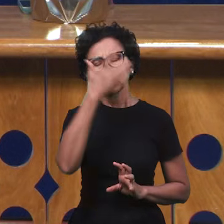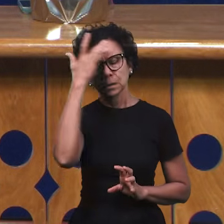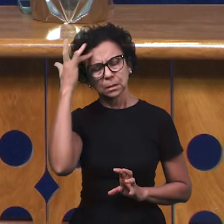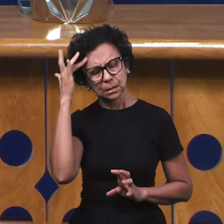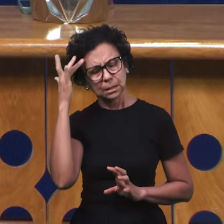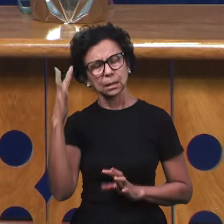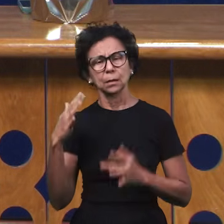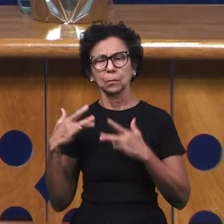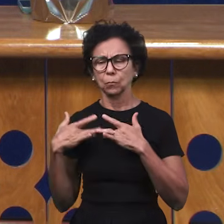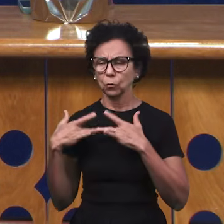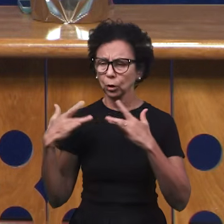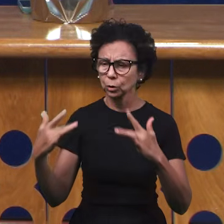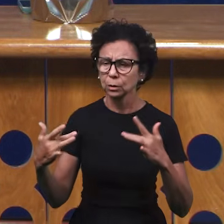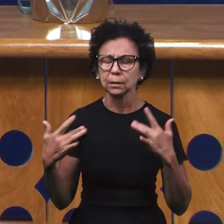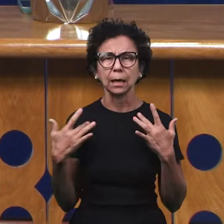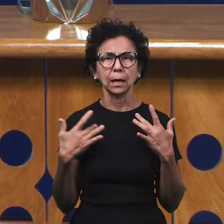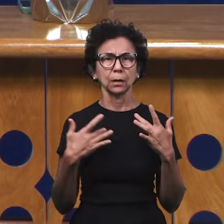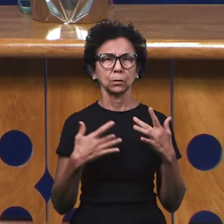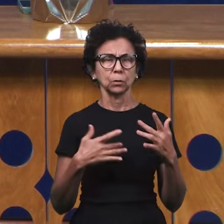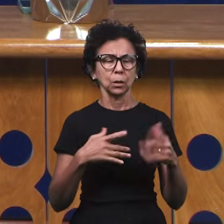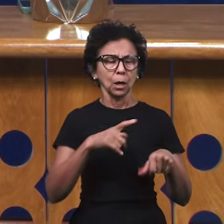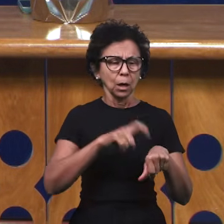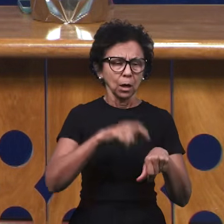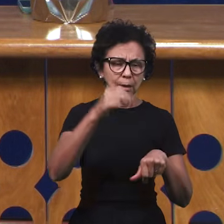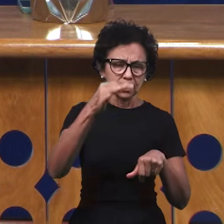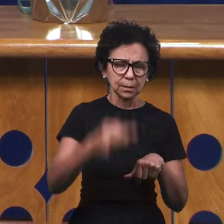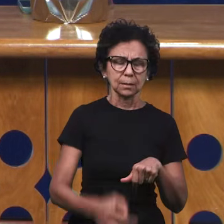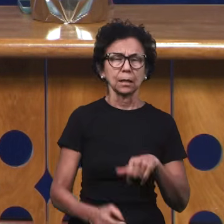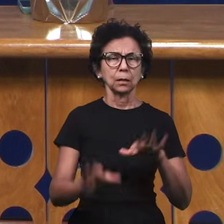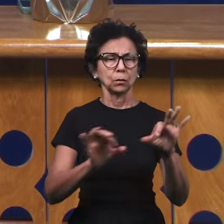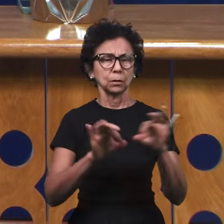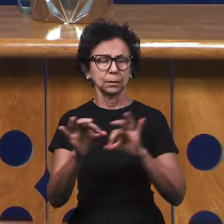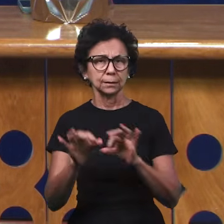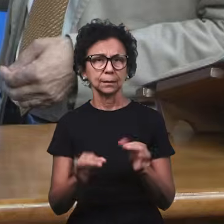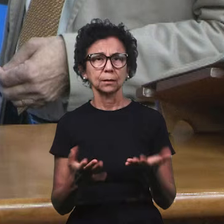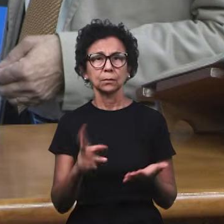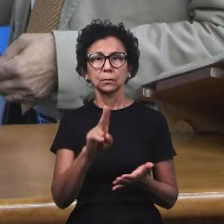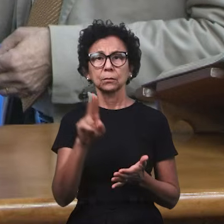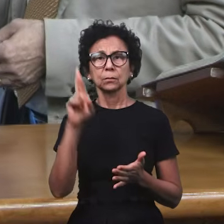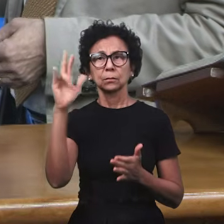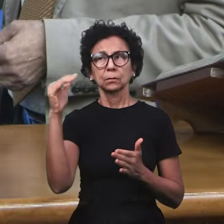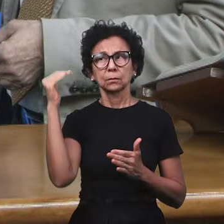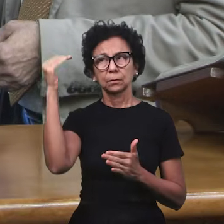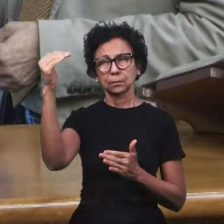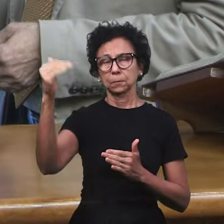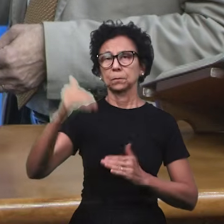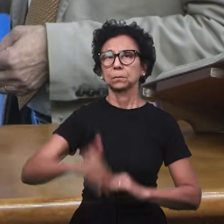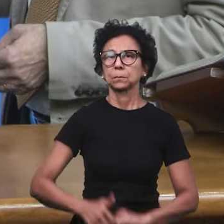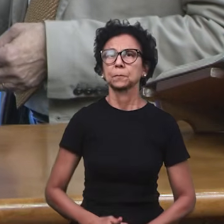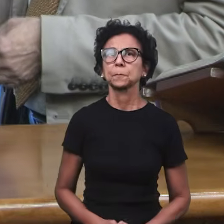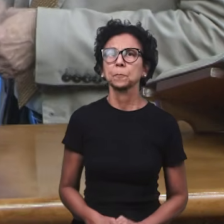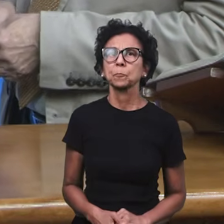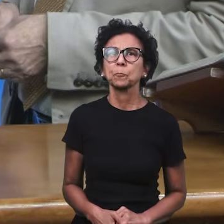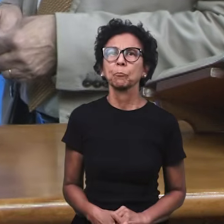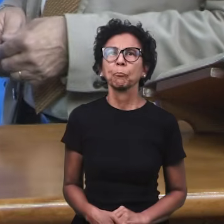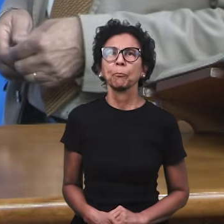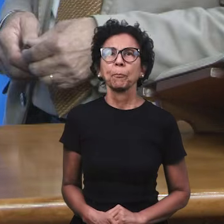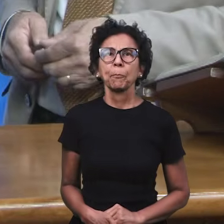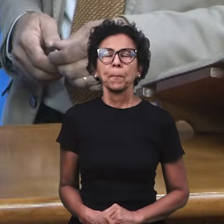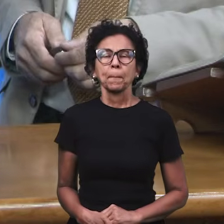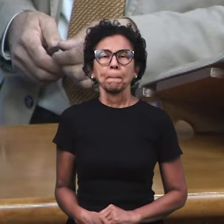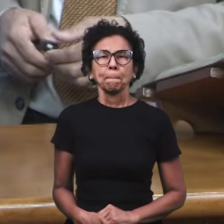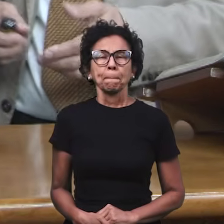atender, pontual, organizado, e o nome do Senhor vai ser glorificado. Não seja sábio aos seus próprios